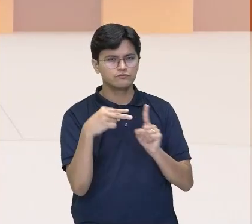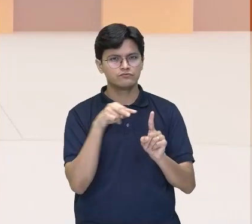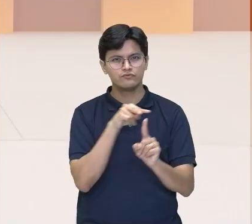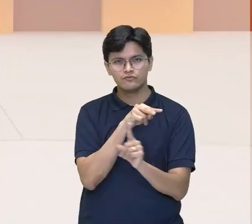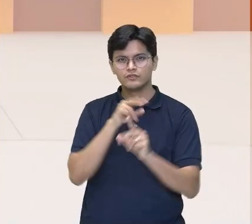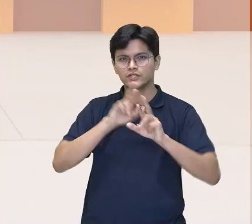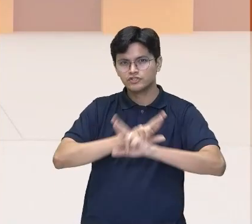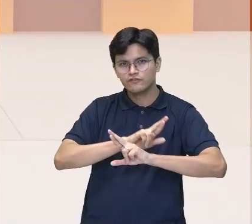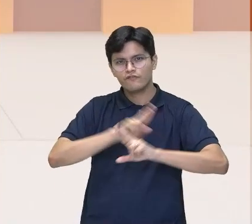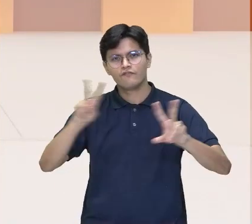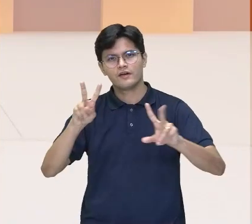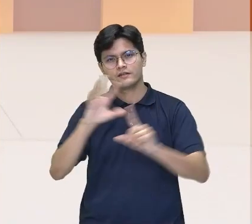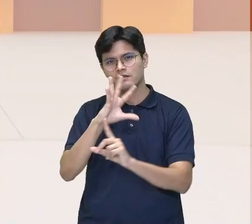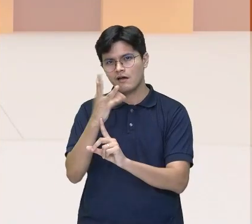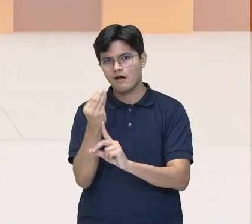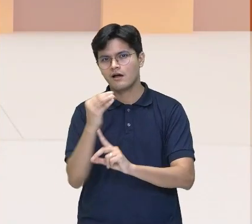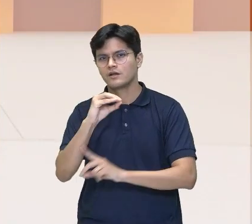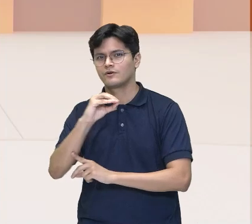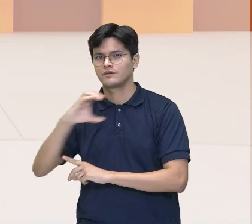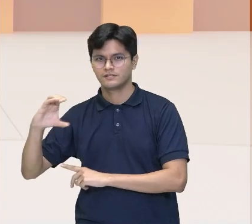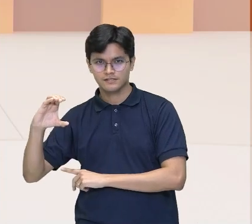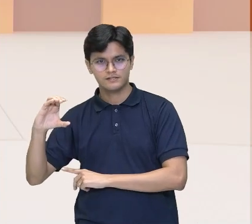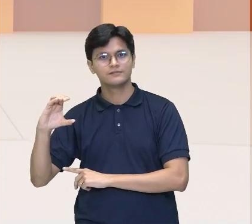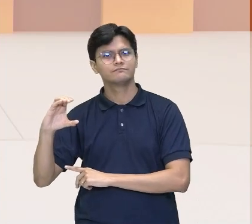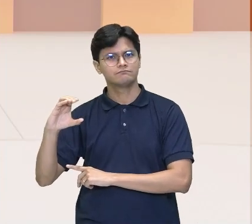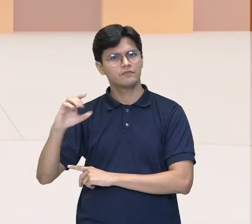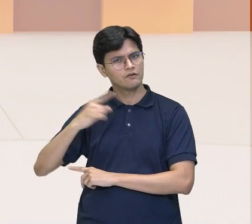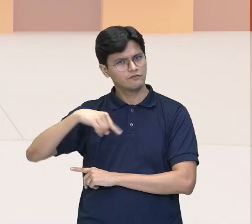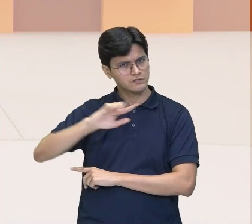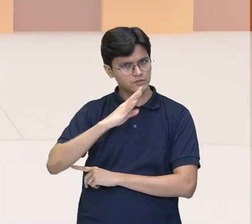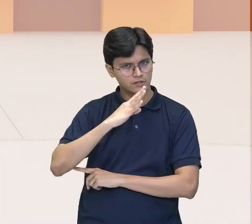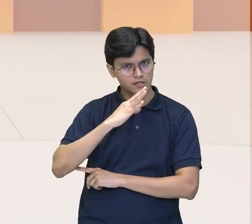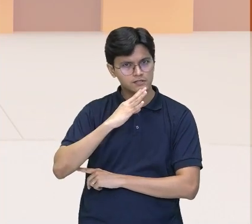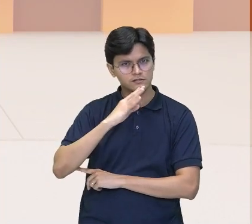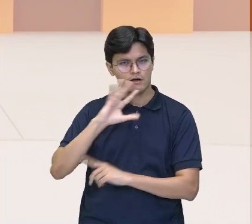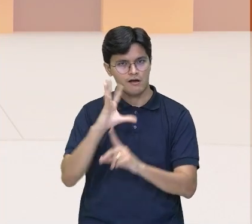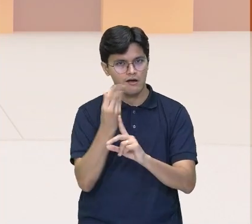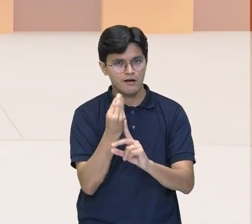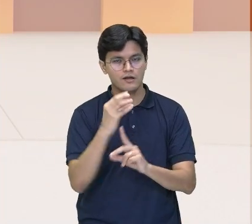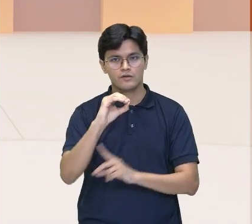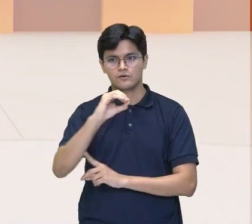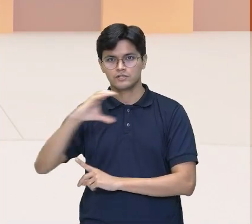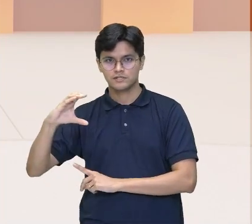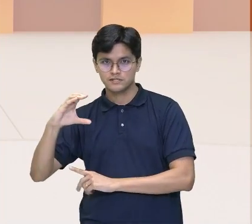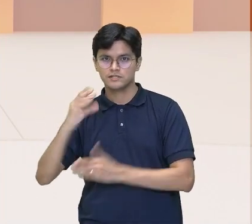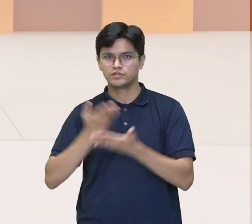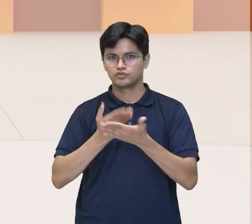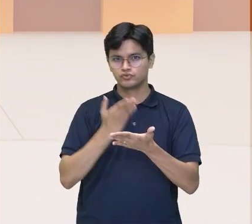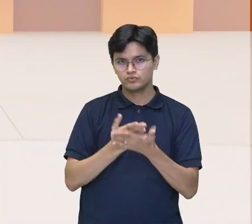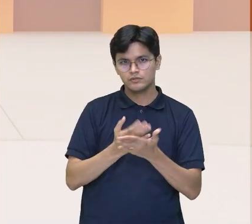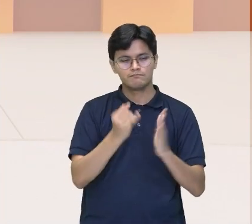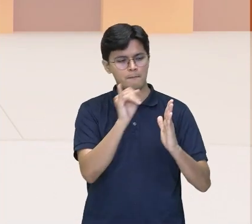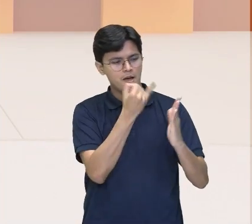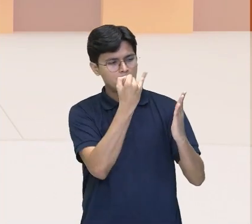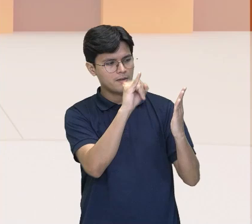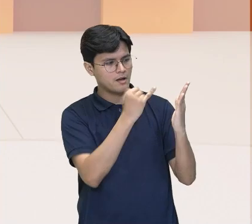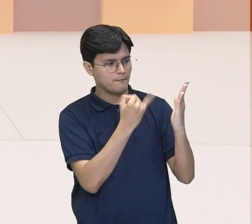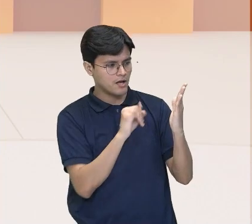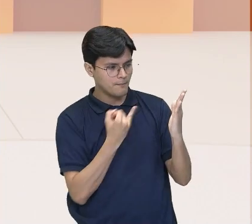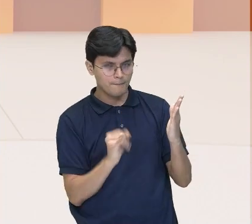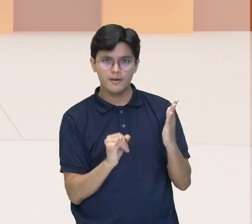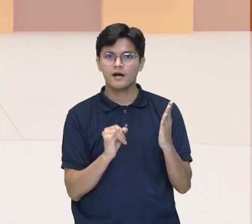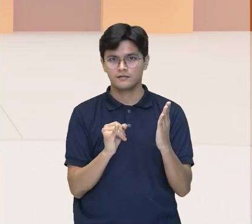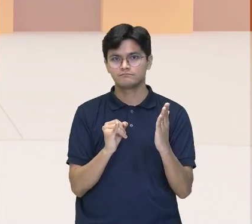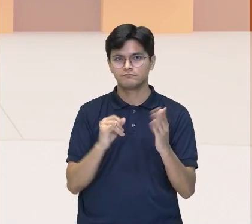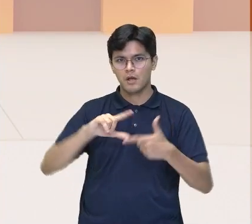arte ocidental. Né? Você já ouviu falar da arte ocidental? Você estuda lá o impressionismo, o